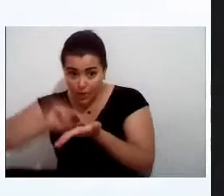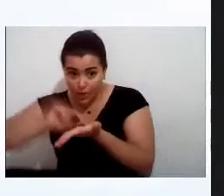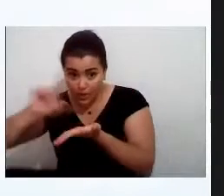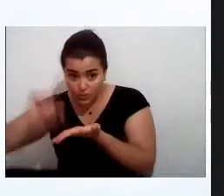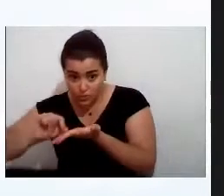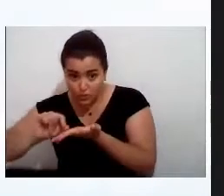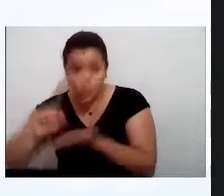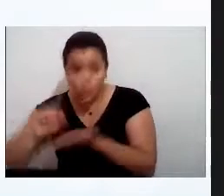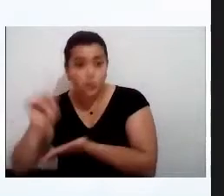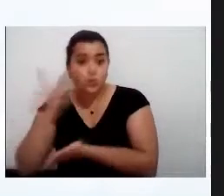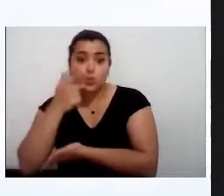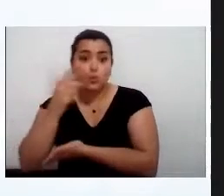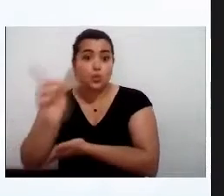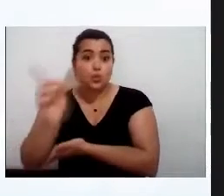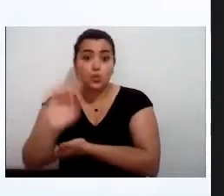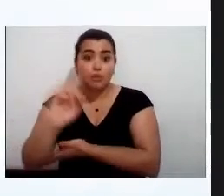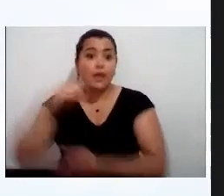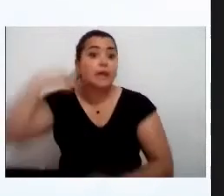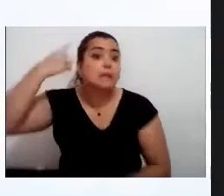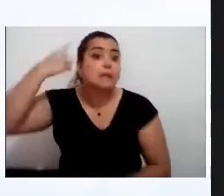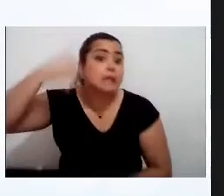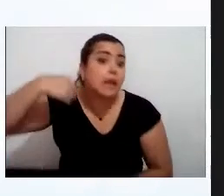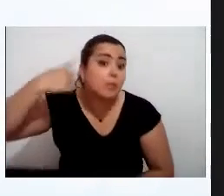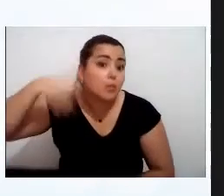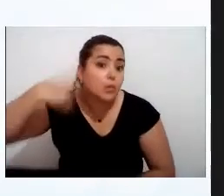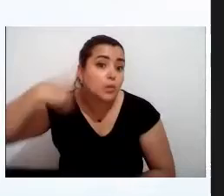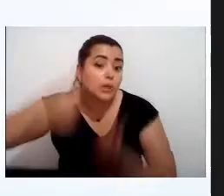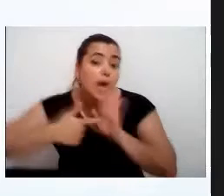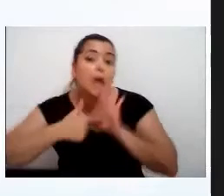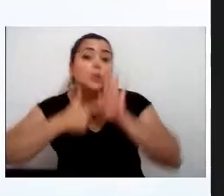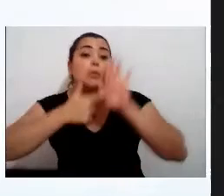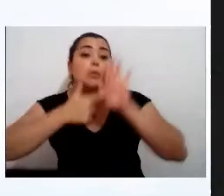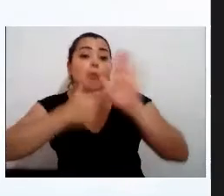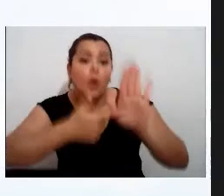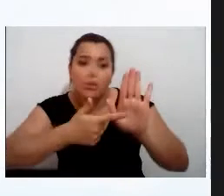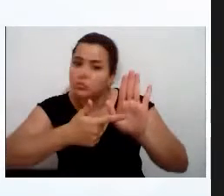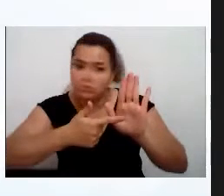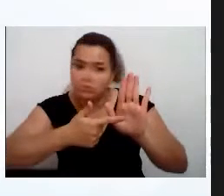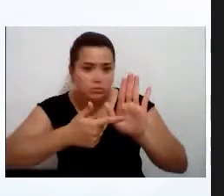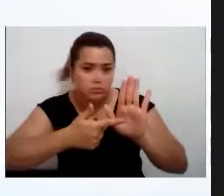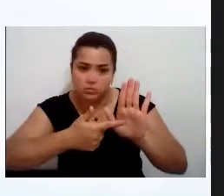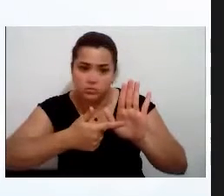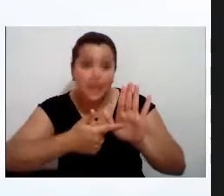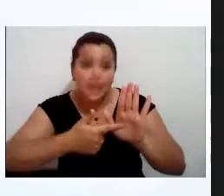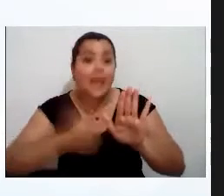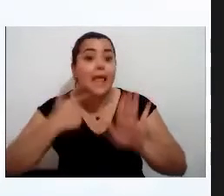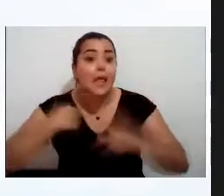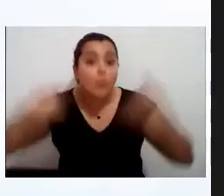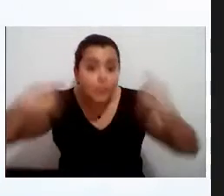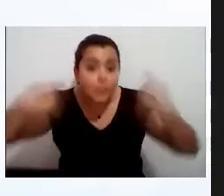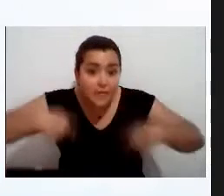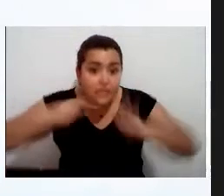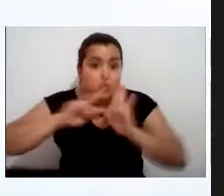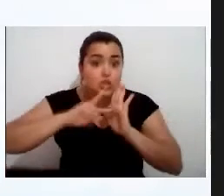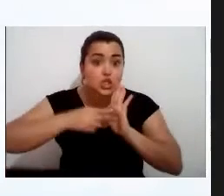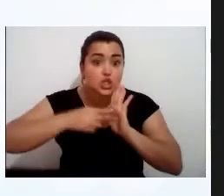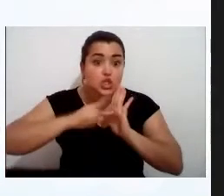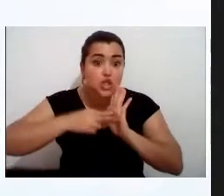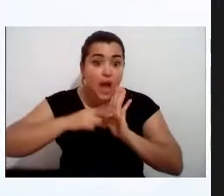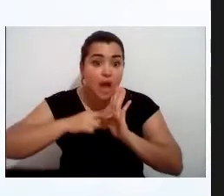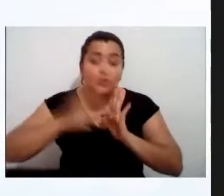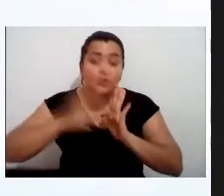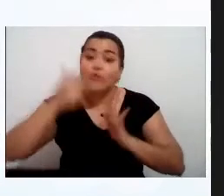propondo assim que algum deputado apresente burocraticamente um projeto de lei. Não, é preciso que o movimento sindical faça uma